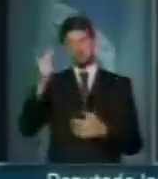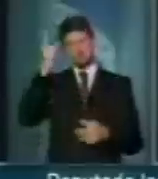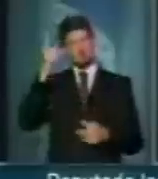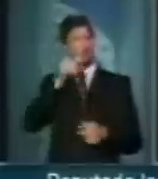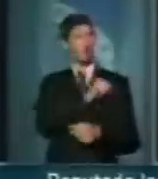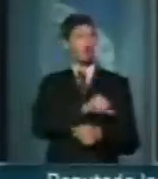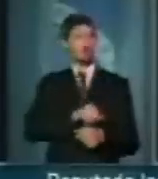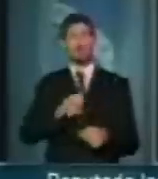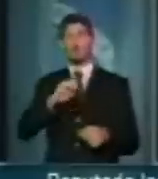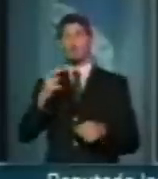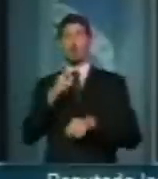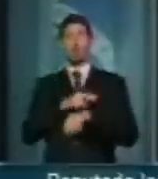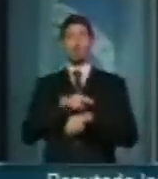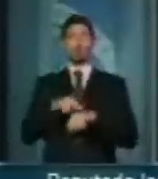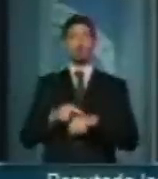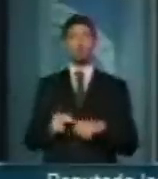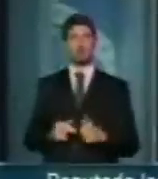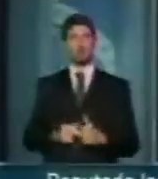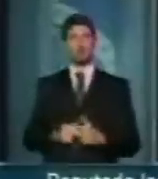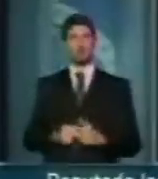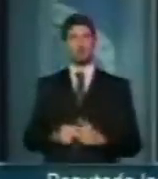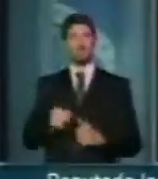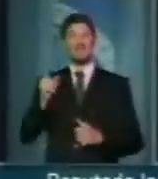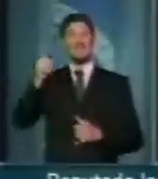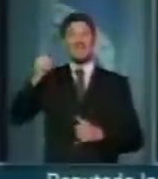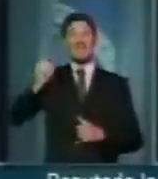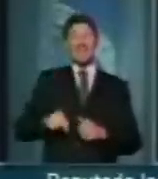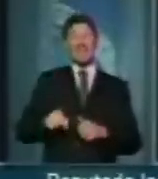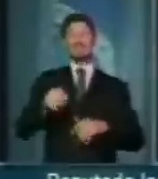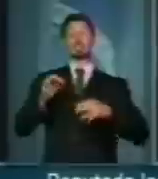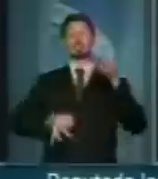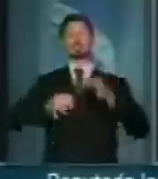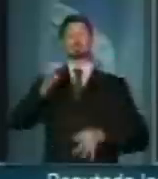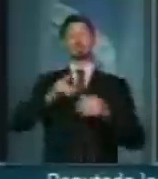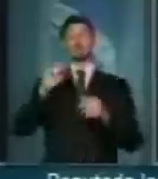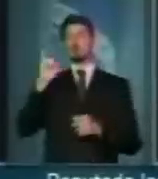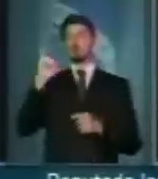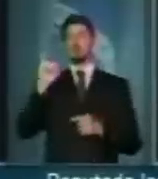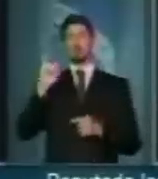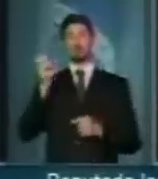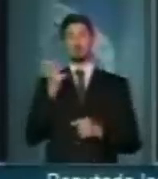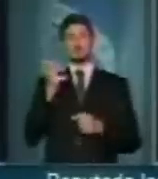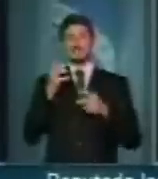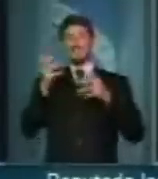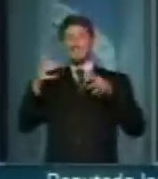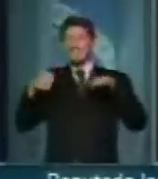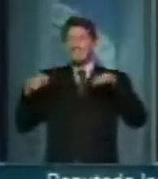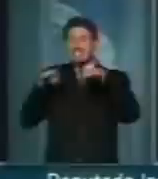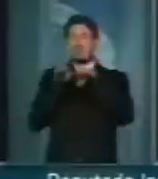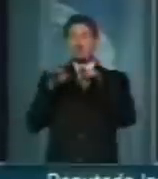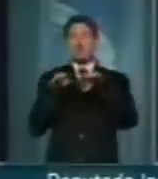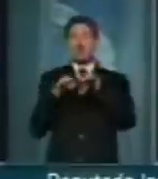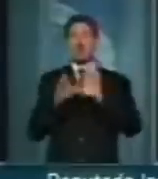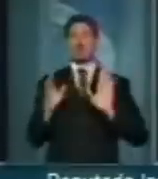ou em Rondônia. Isto aqui é uma justiça tributária que tenta pelo menos igualar aos grandes